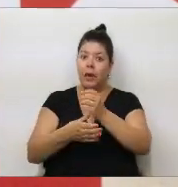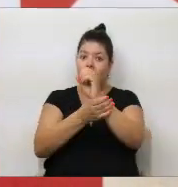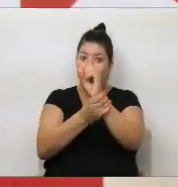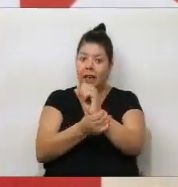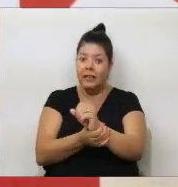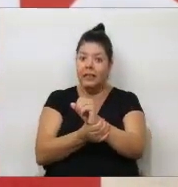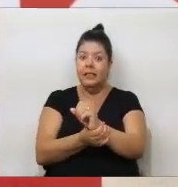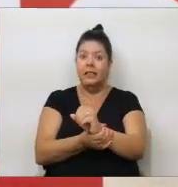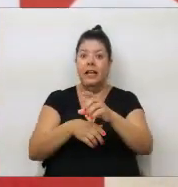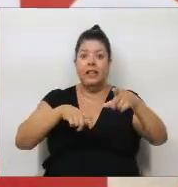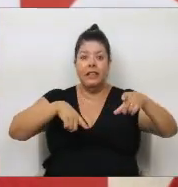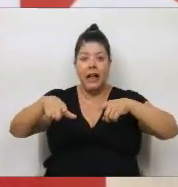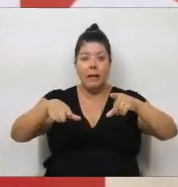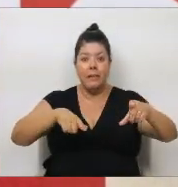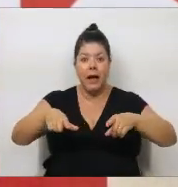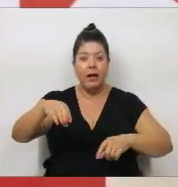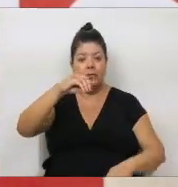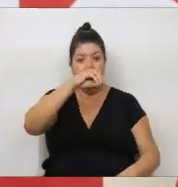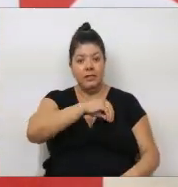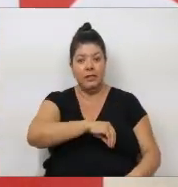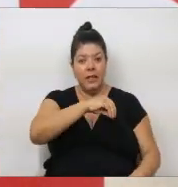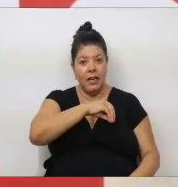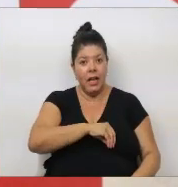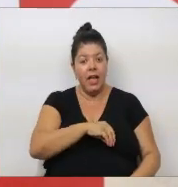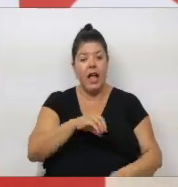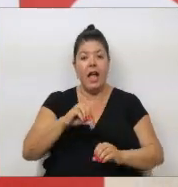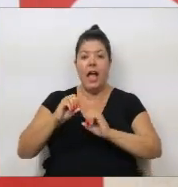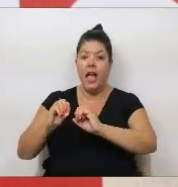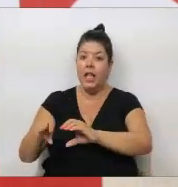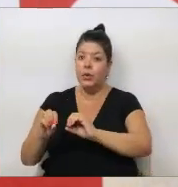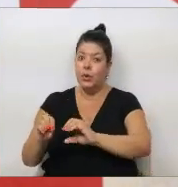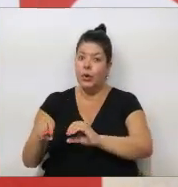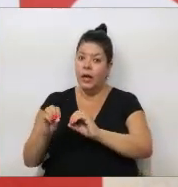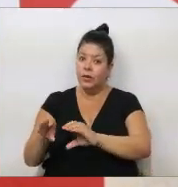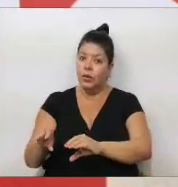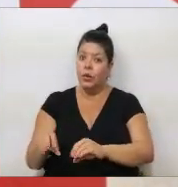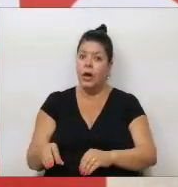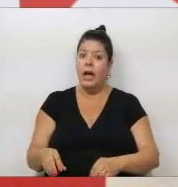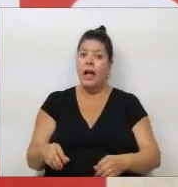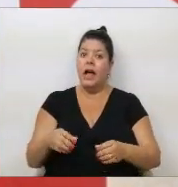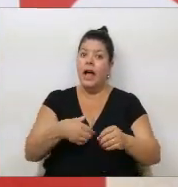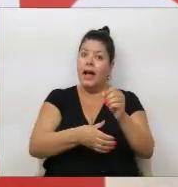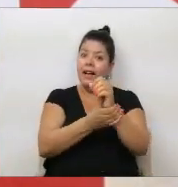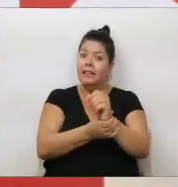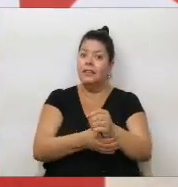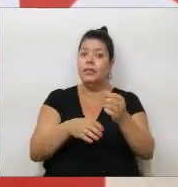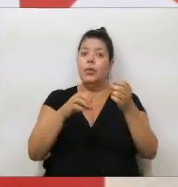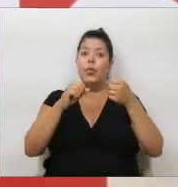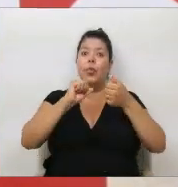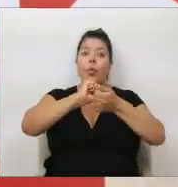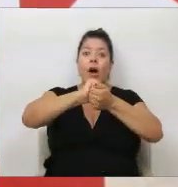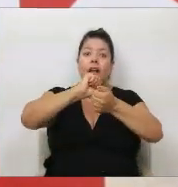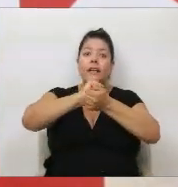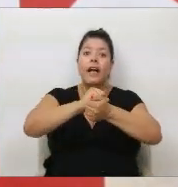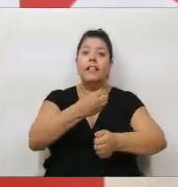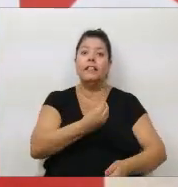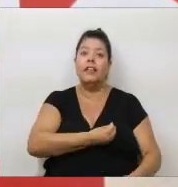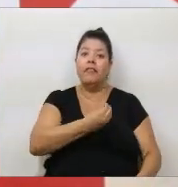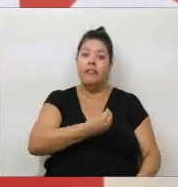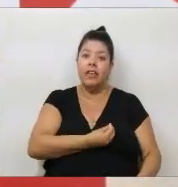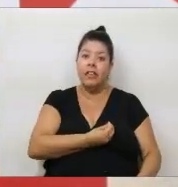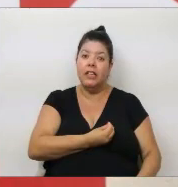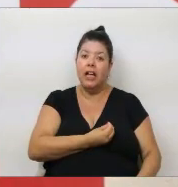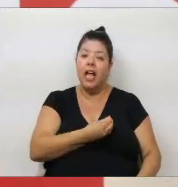e renda nestas áreas, né? Educadora para garantir qualidade de vida e vida em abundância